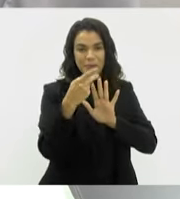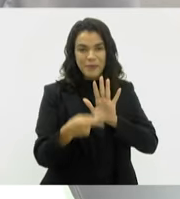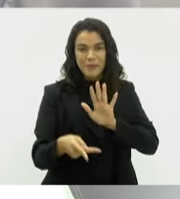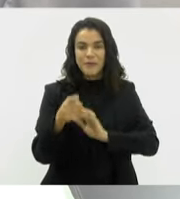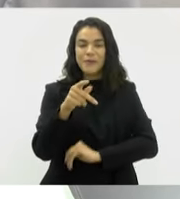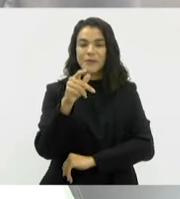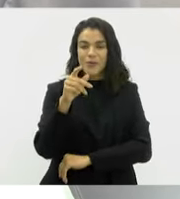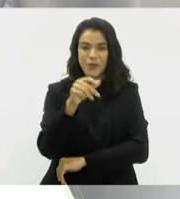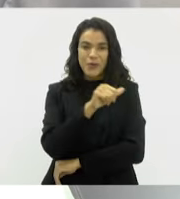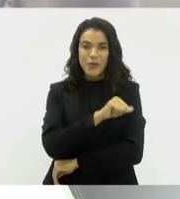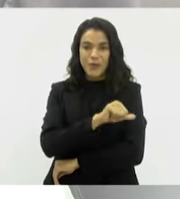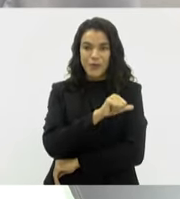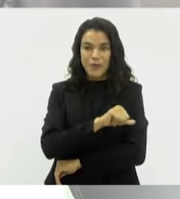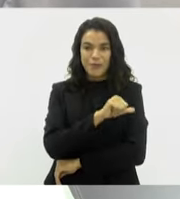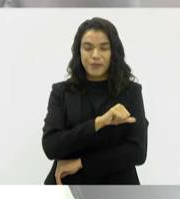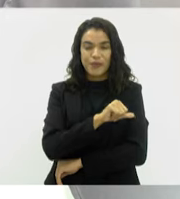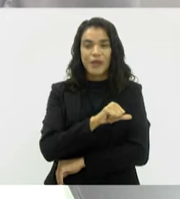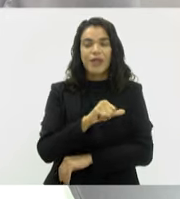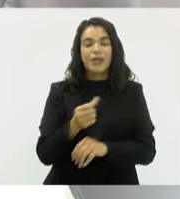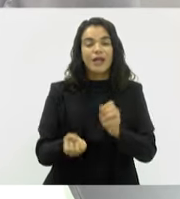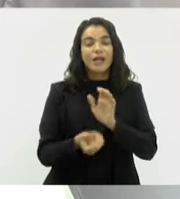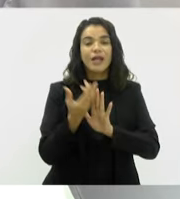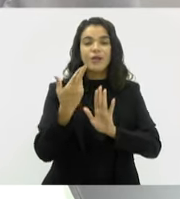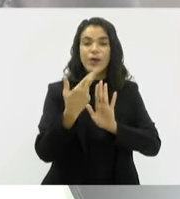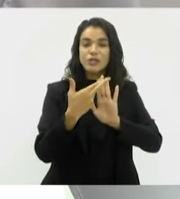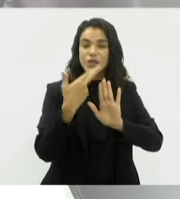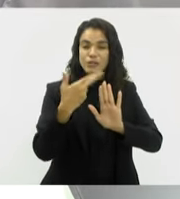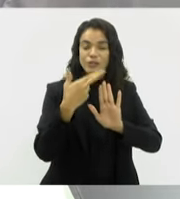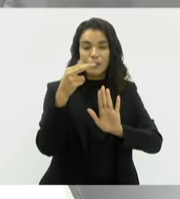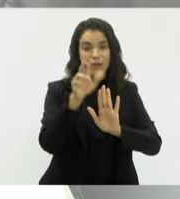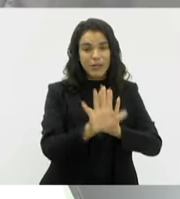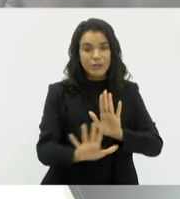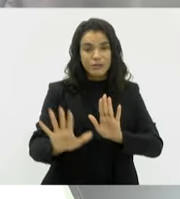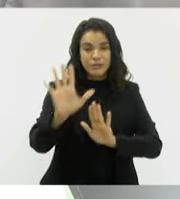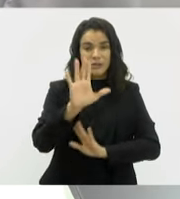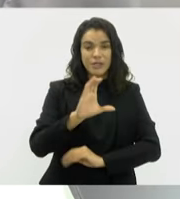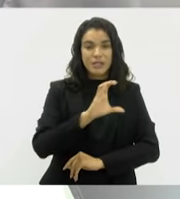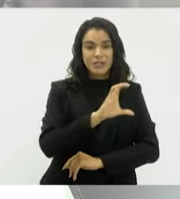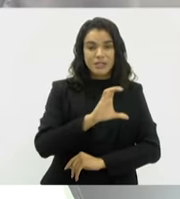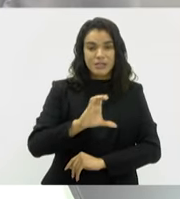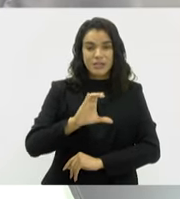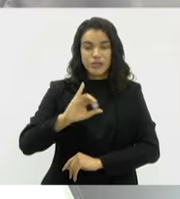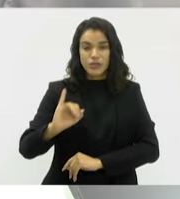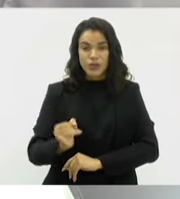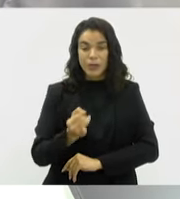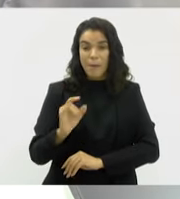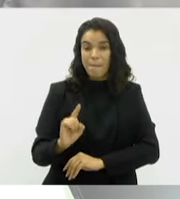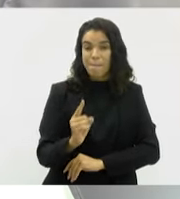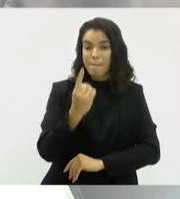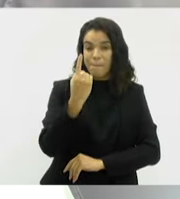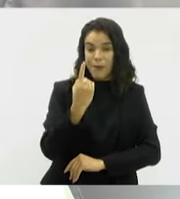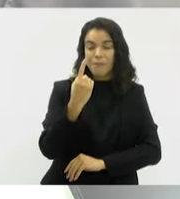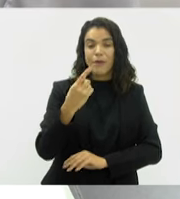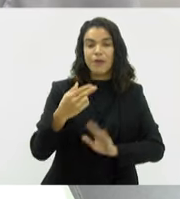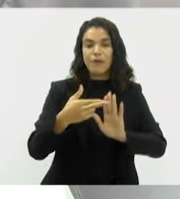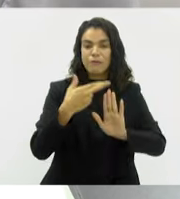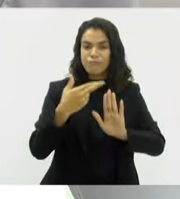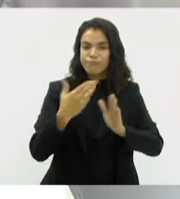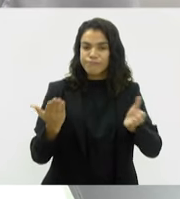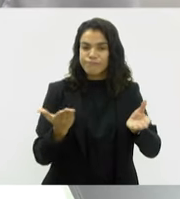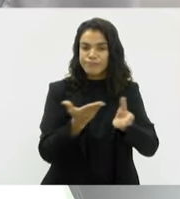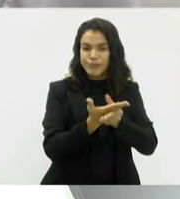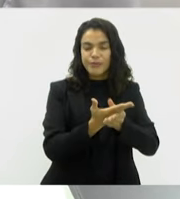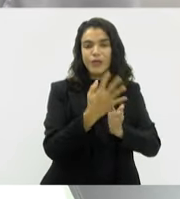a resolução nacional das CCJs. Inclusive, a primeira resolução é fruto de uma ação judicial, uma